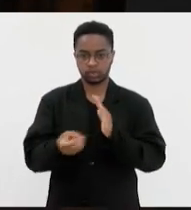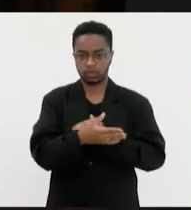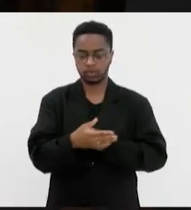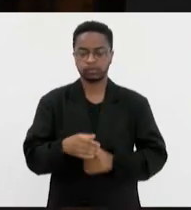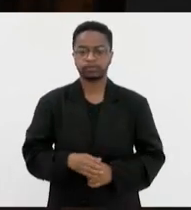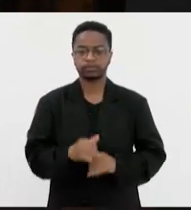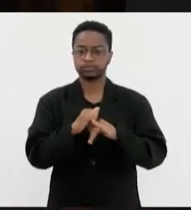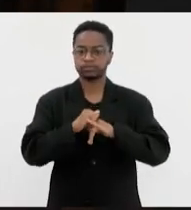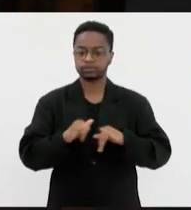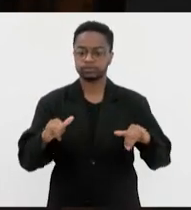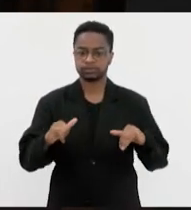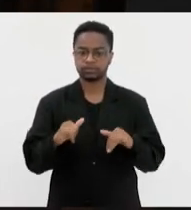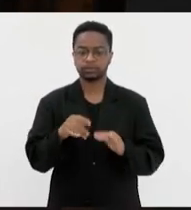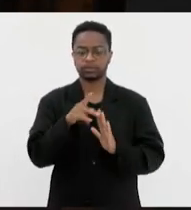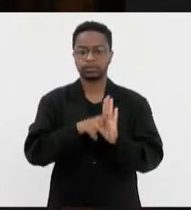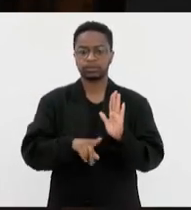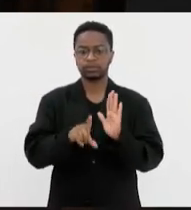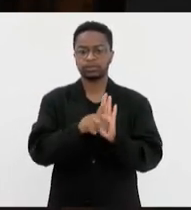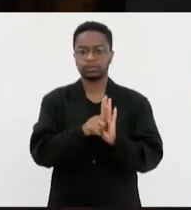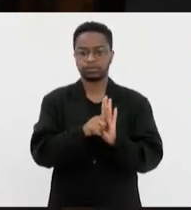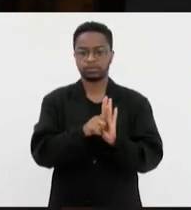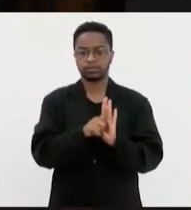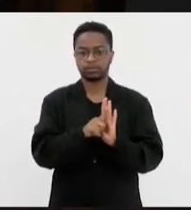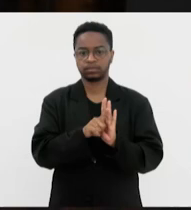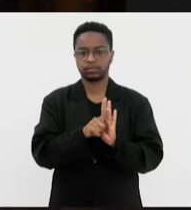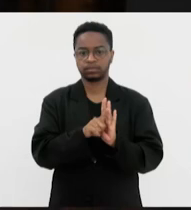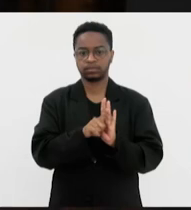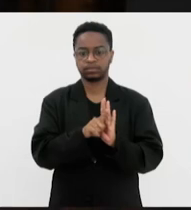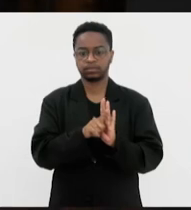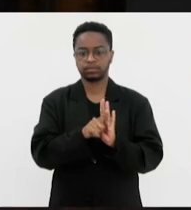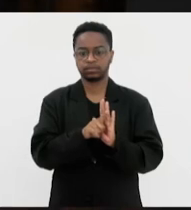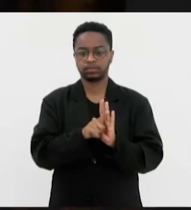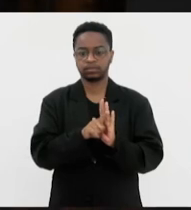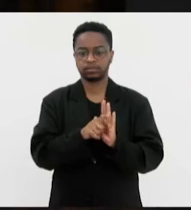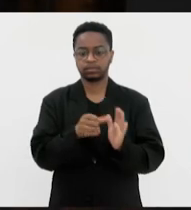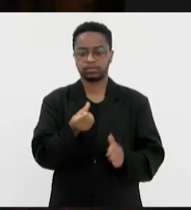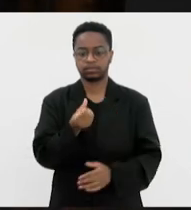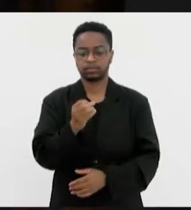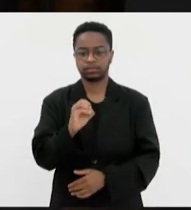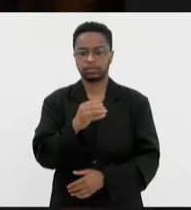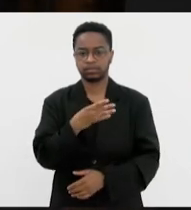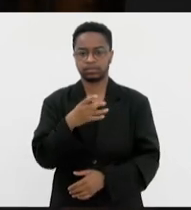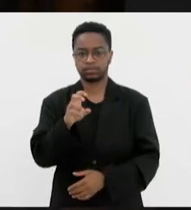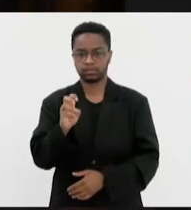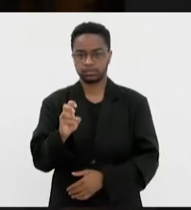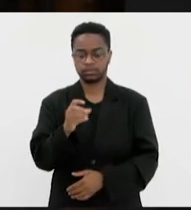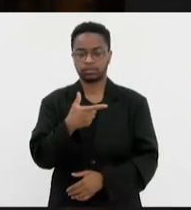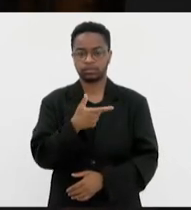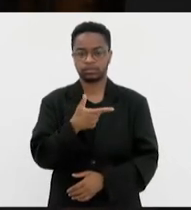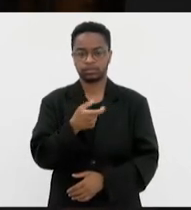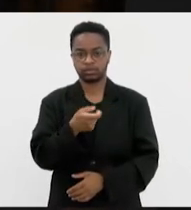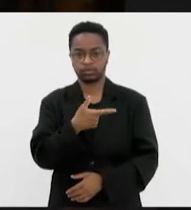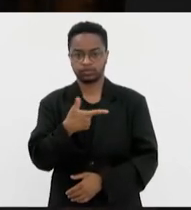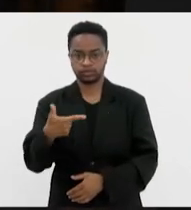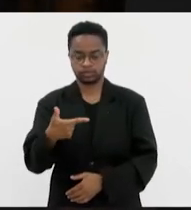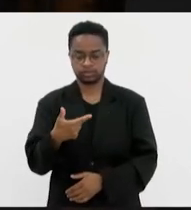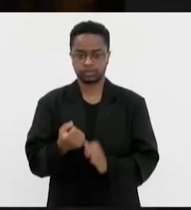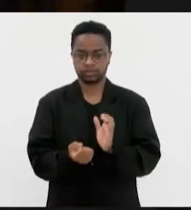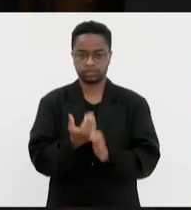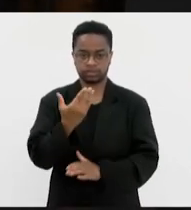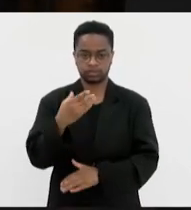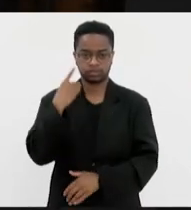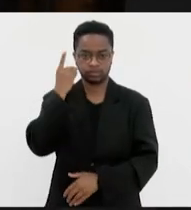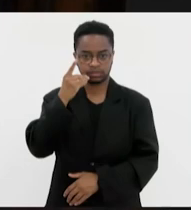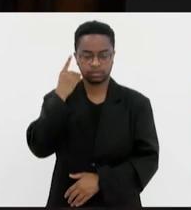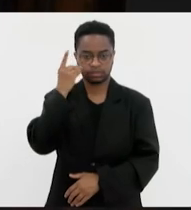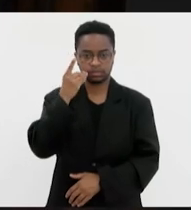Anuncio projeto de lei número 6045 de 22, de autoria